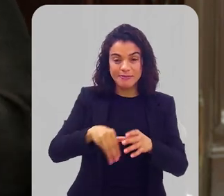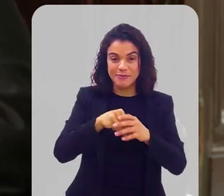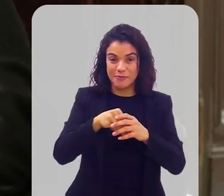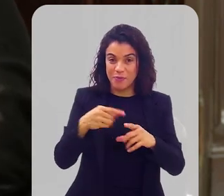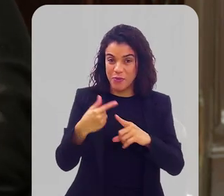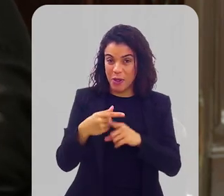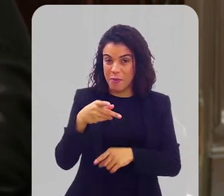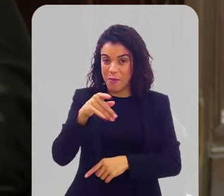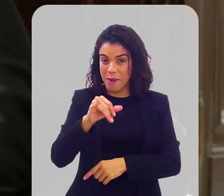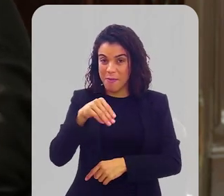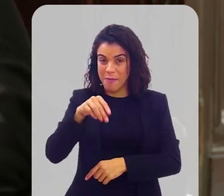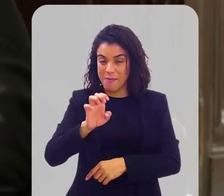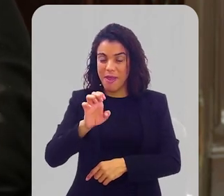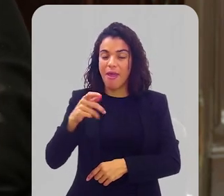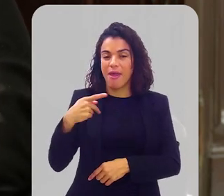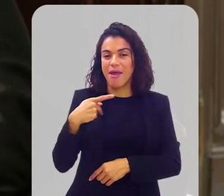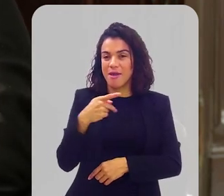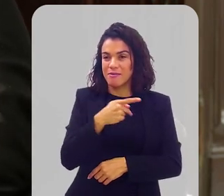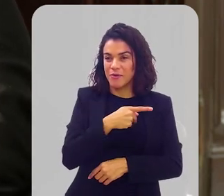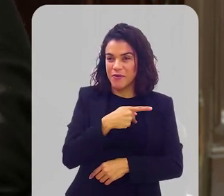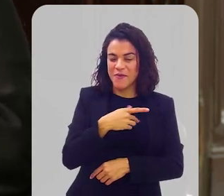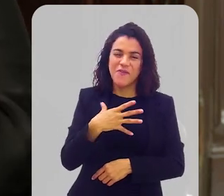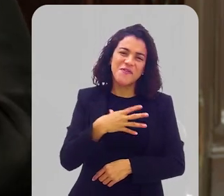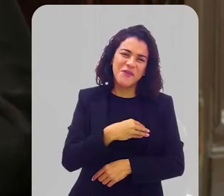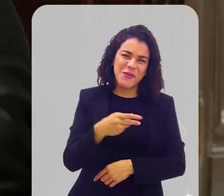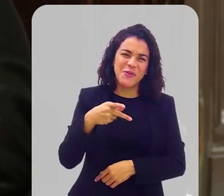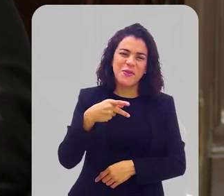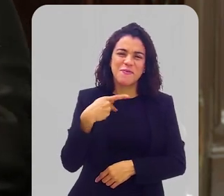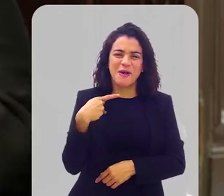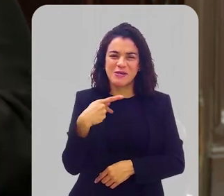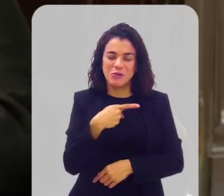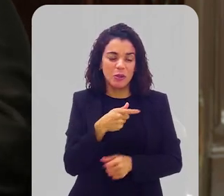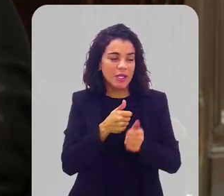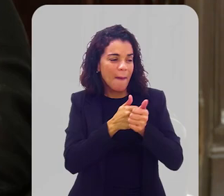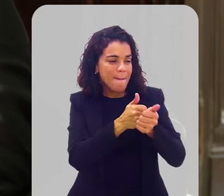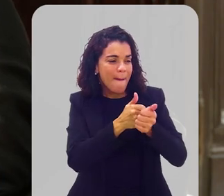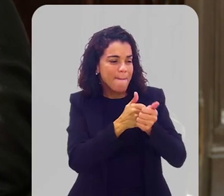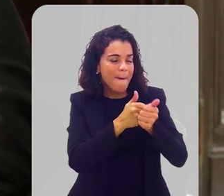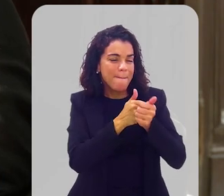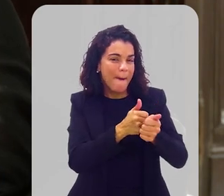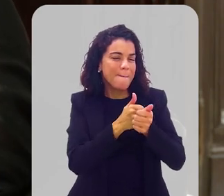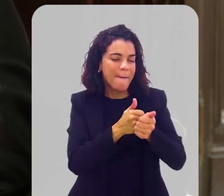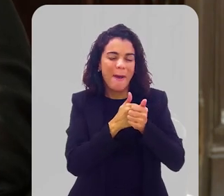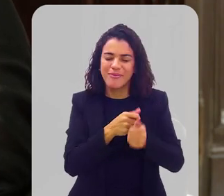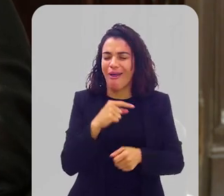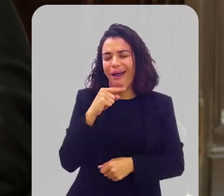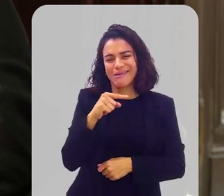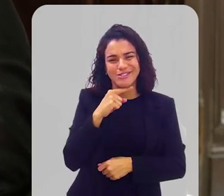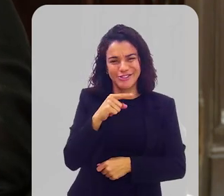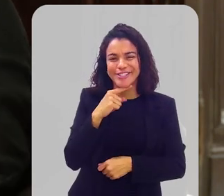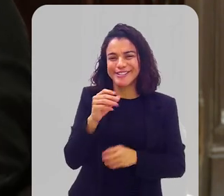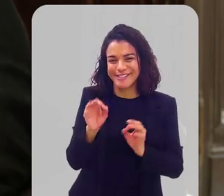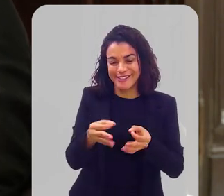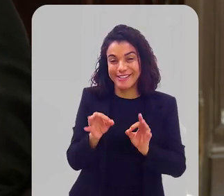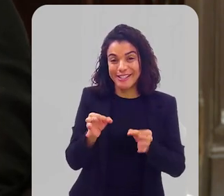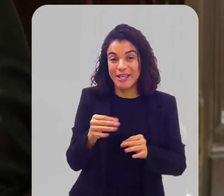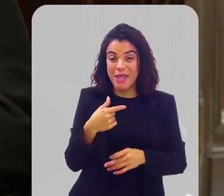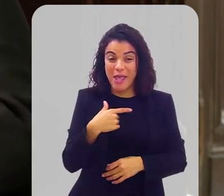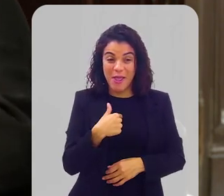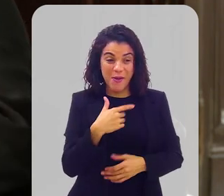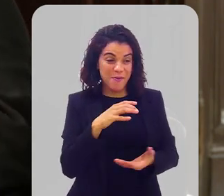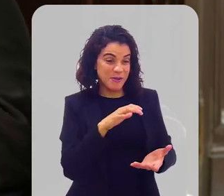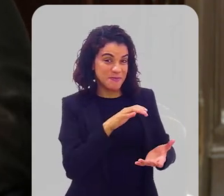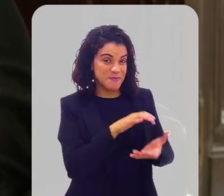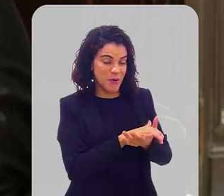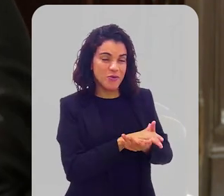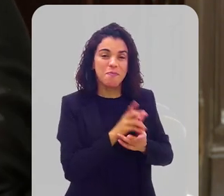os meus pais são pastores. Então, filha de pastor está ali com o pai sempre. Fechamento. Não adianta. E eu e